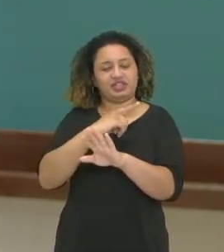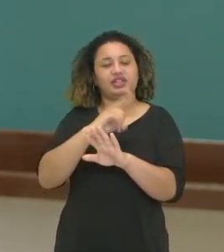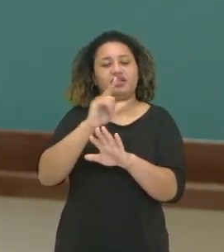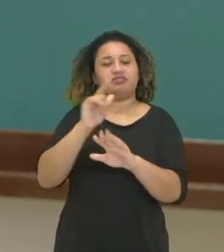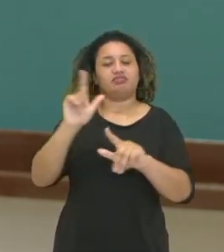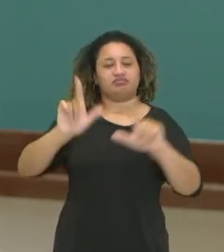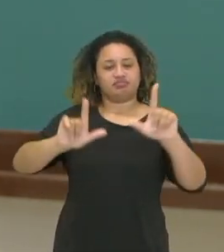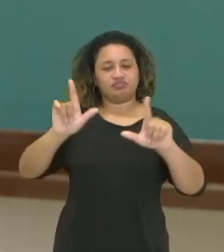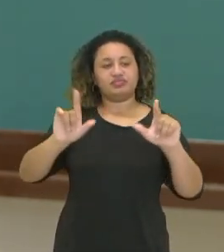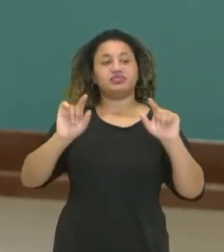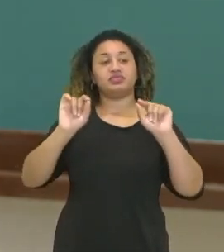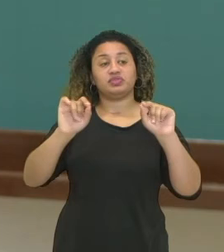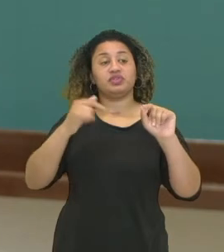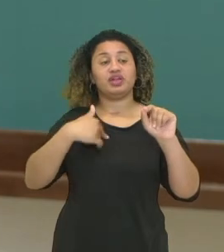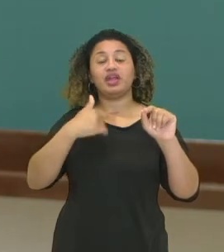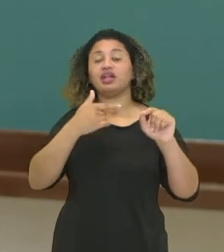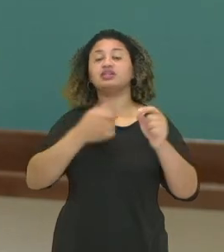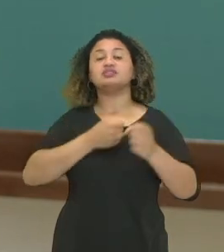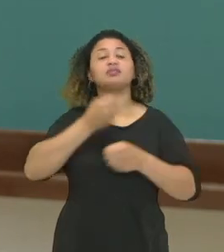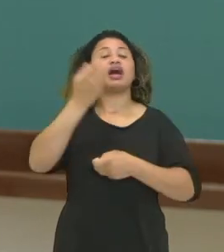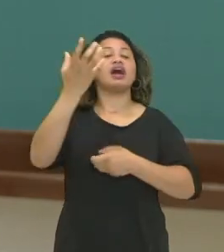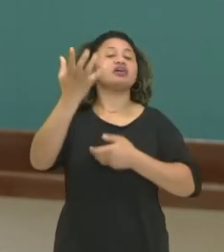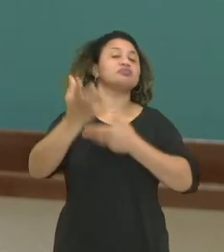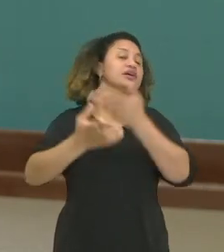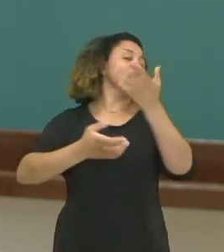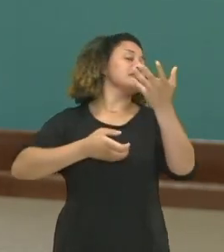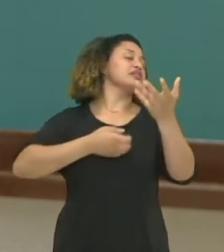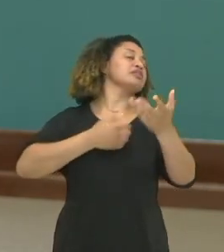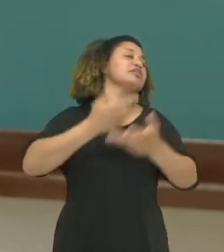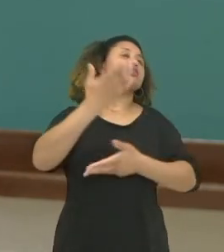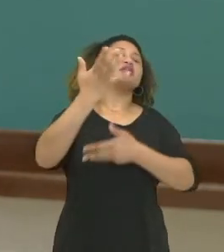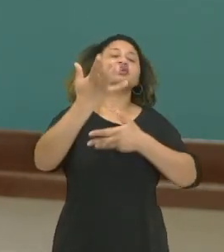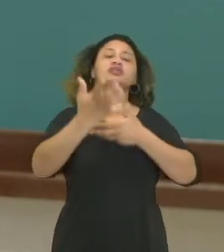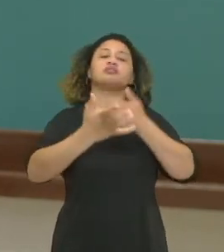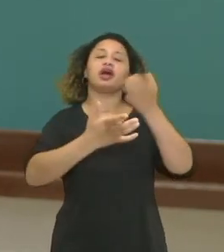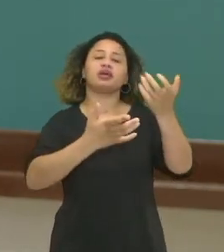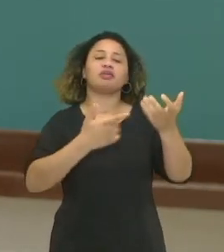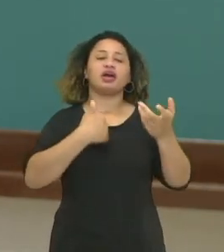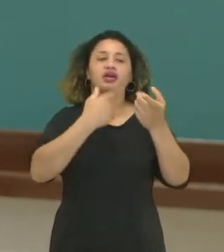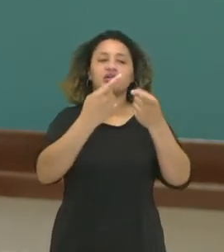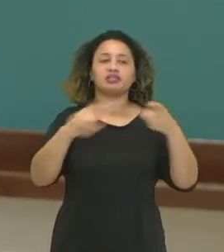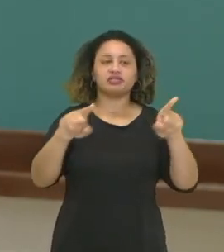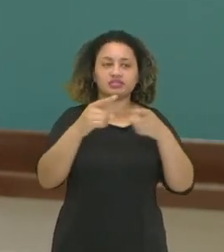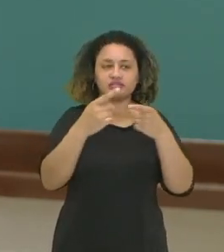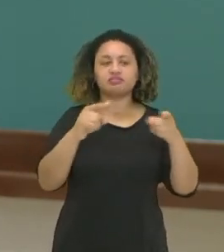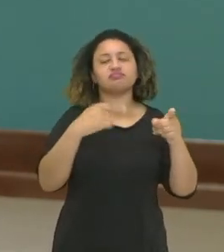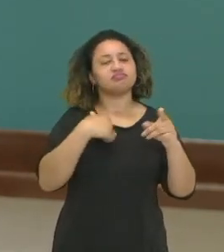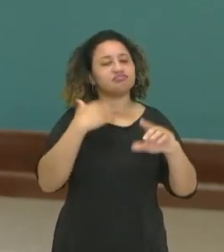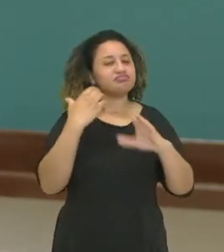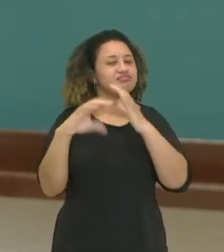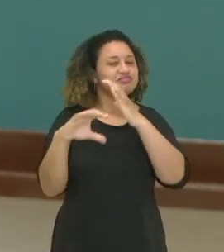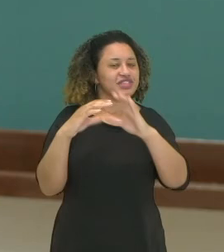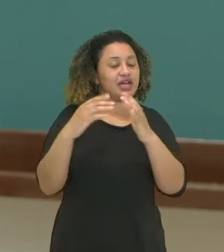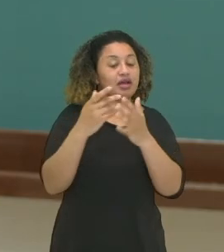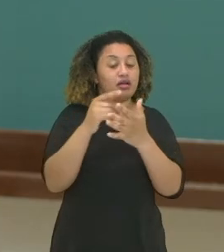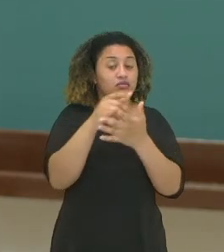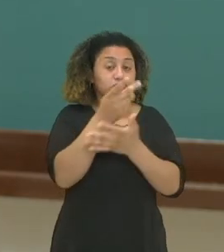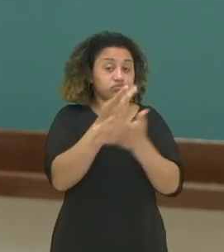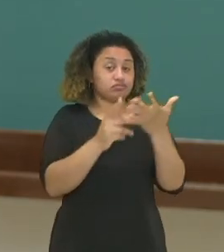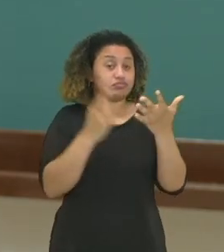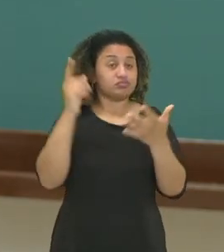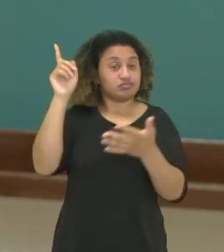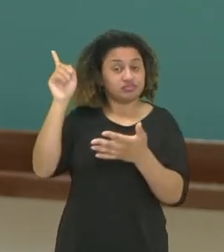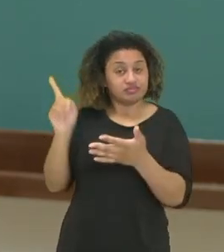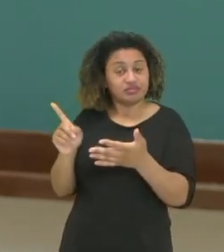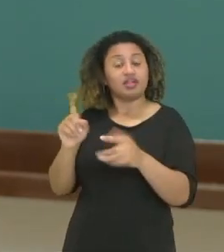eles praticamente recitavam esse trecho. O meu nome é Severino, não tem outro de pia. E assim ele ia falando, com